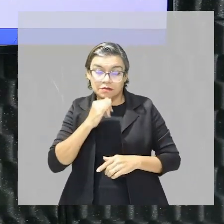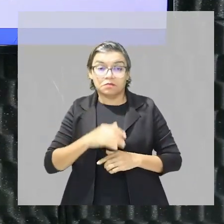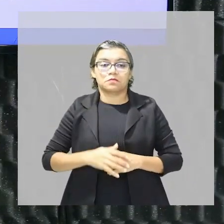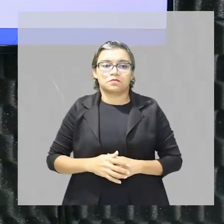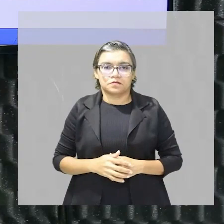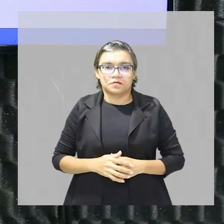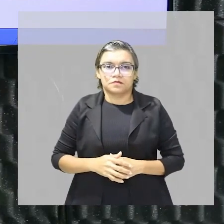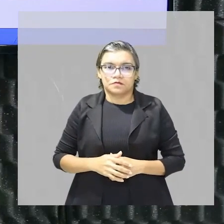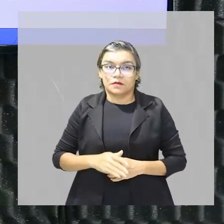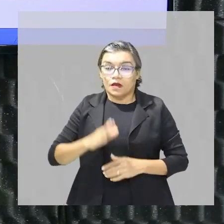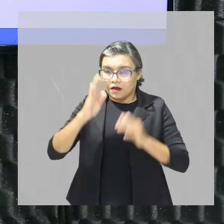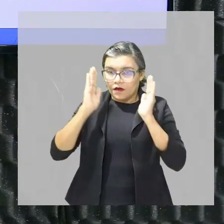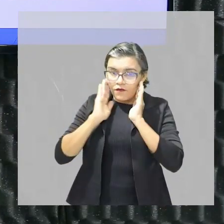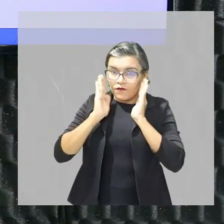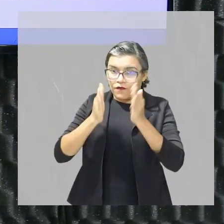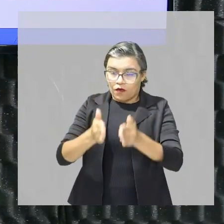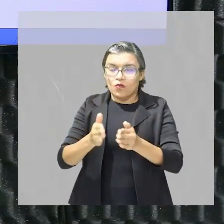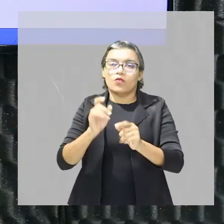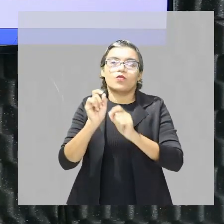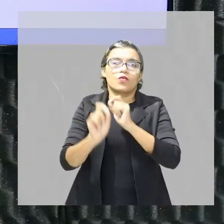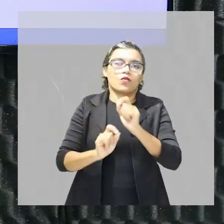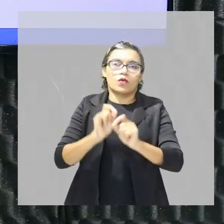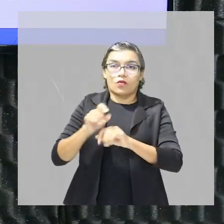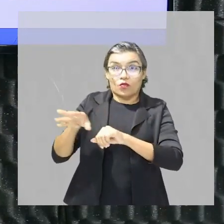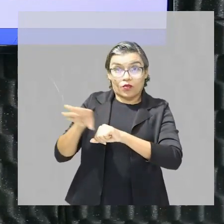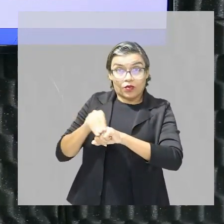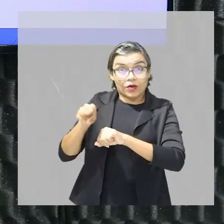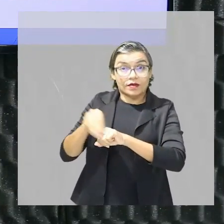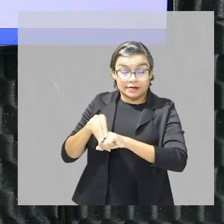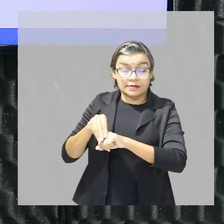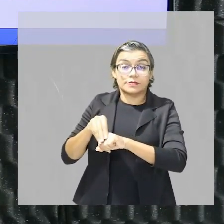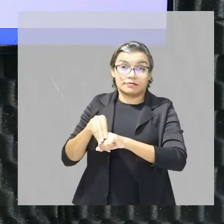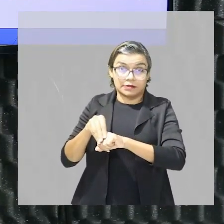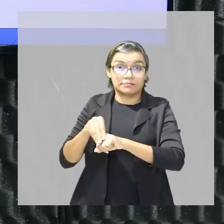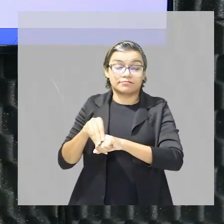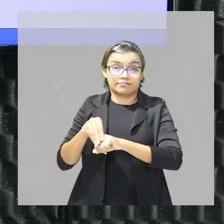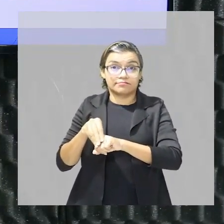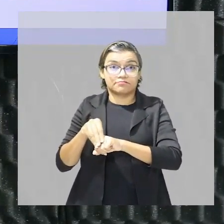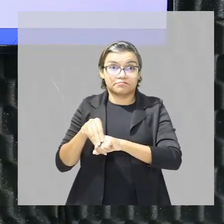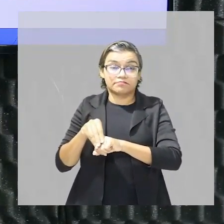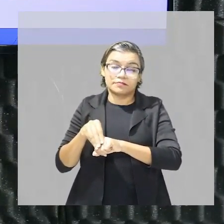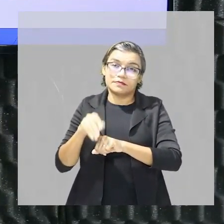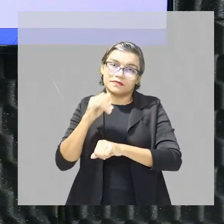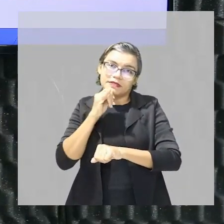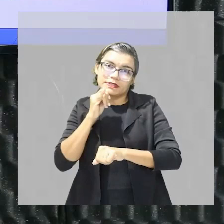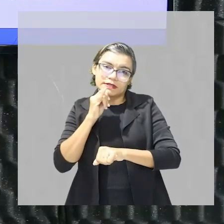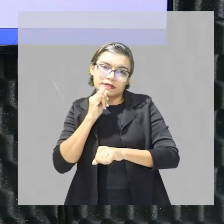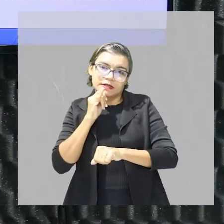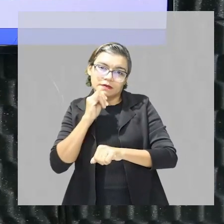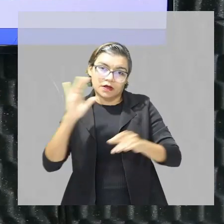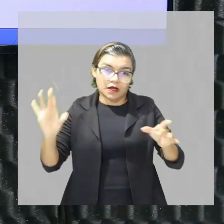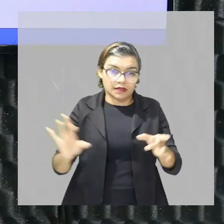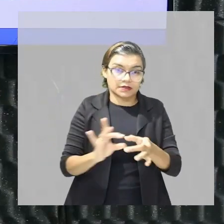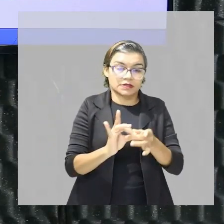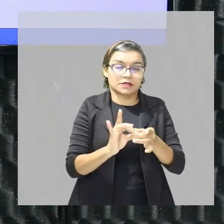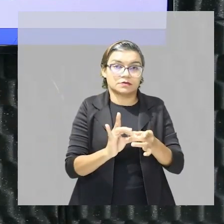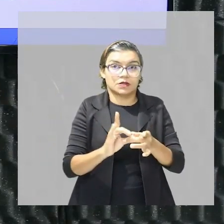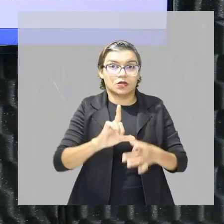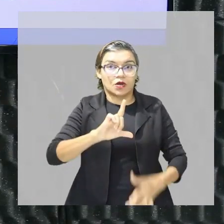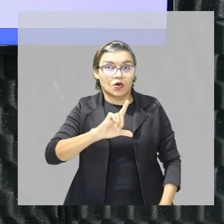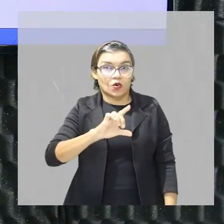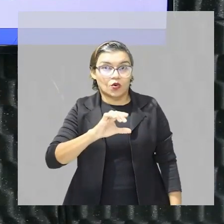ela é centrada basicamente no conhecimento que está ali associado ao Logos a